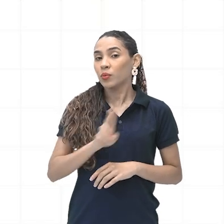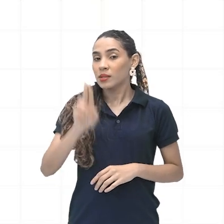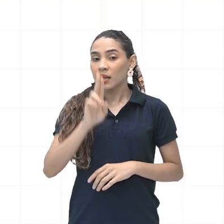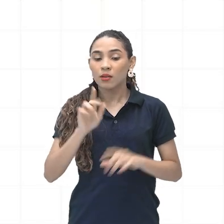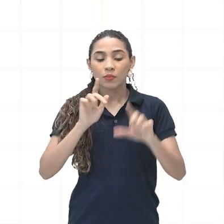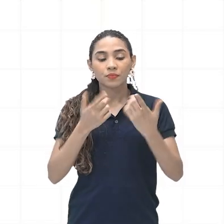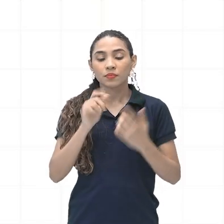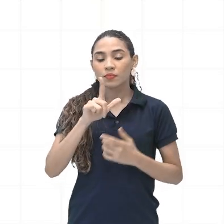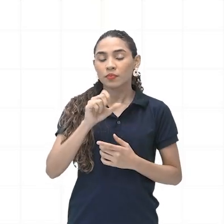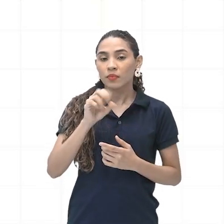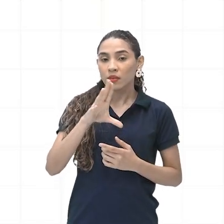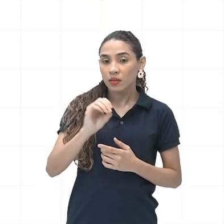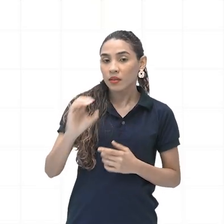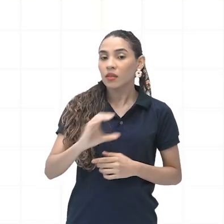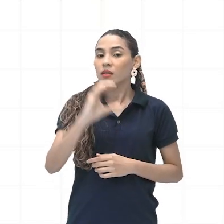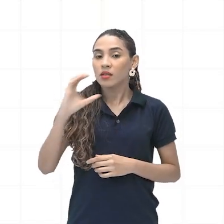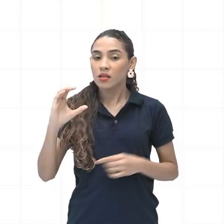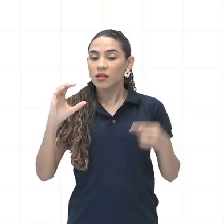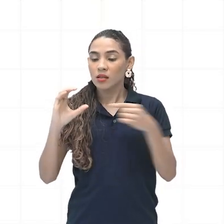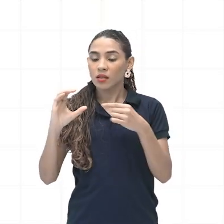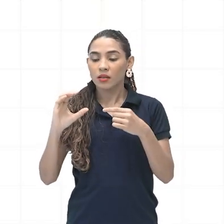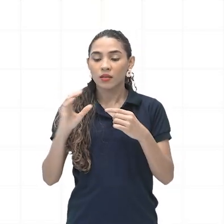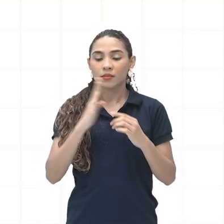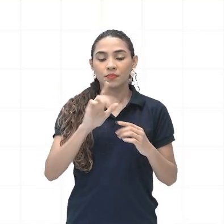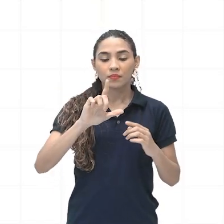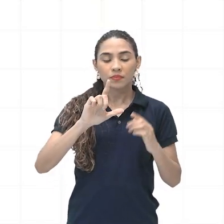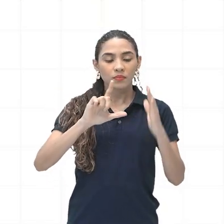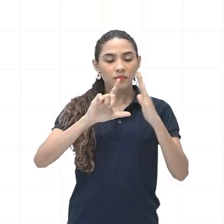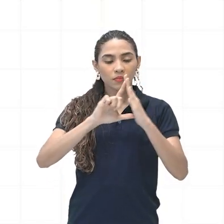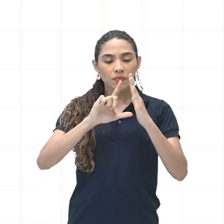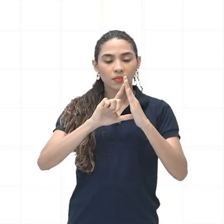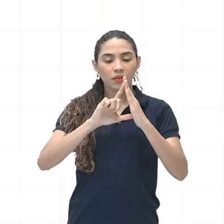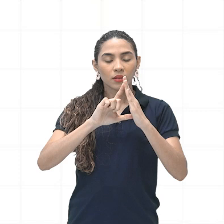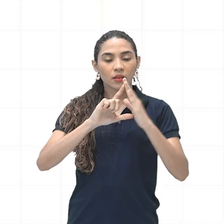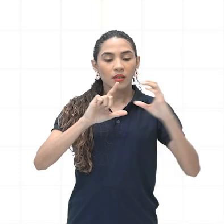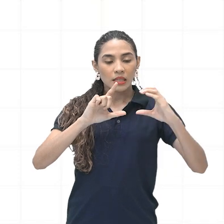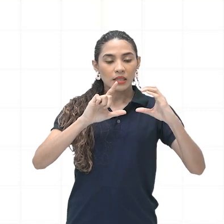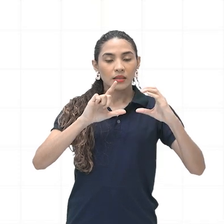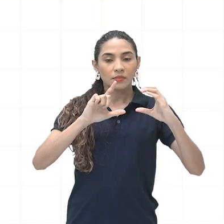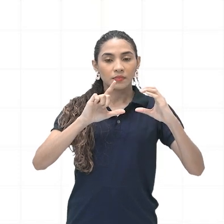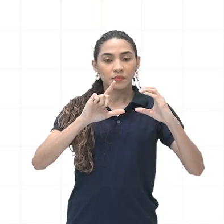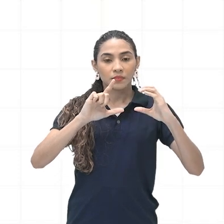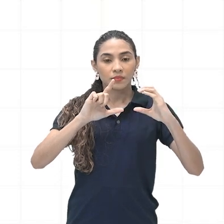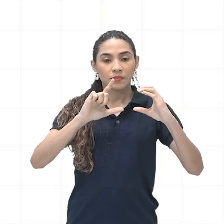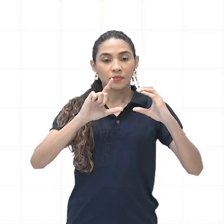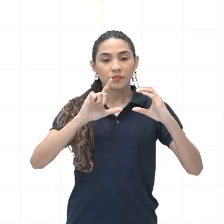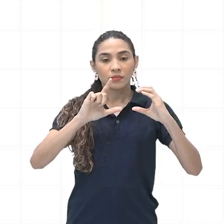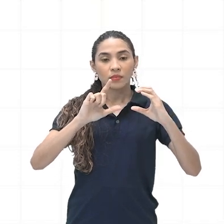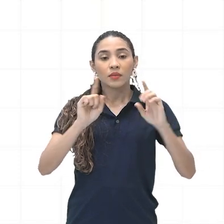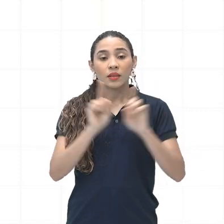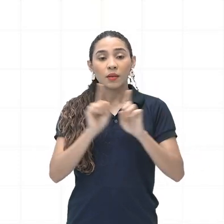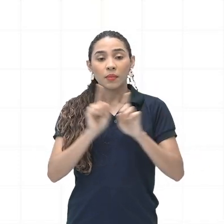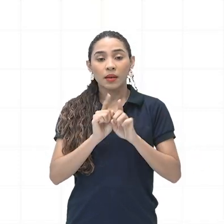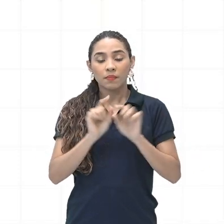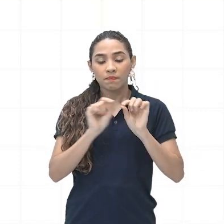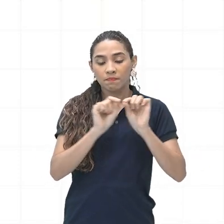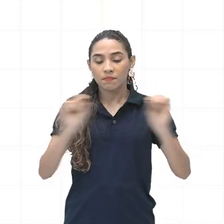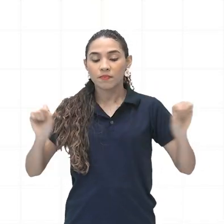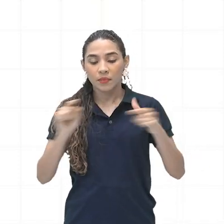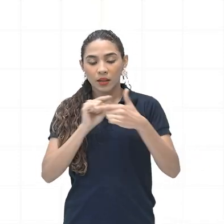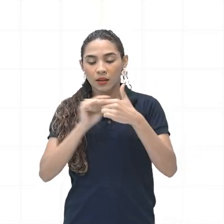lado C, né, que é a hipotenusa do menor, vai estar para a hipotenusa do maior, que mede